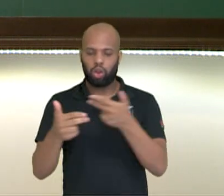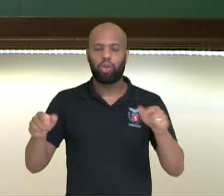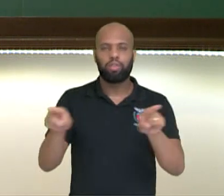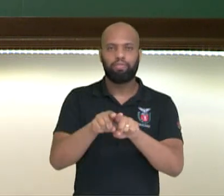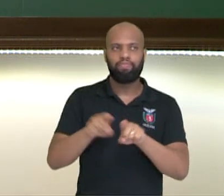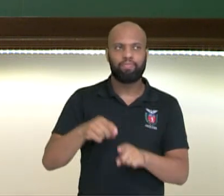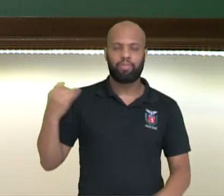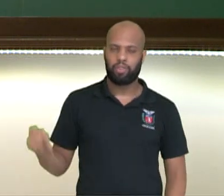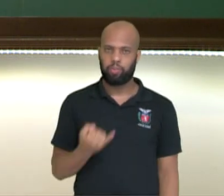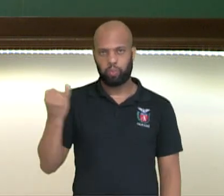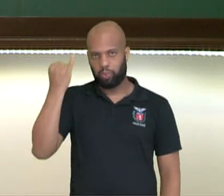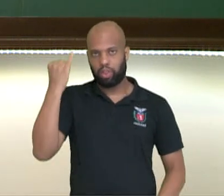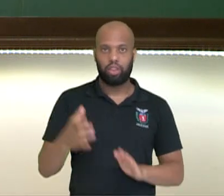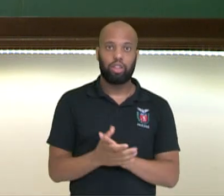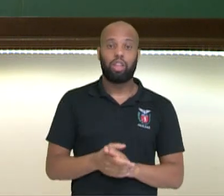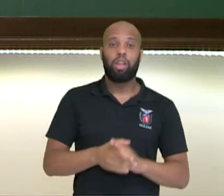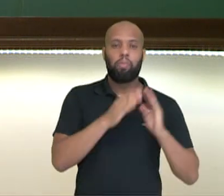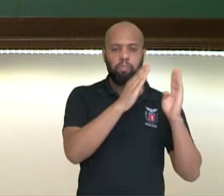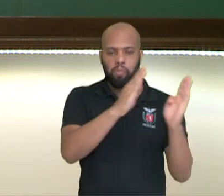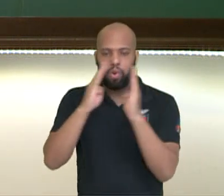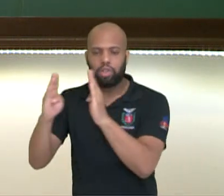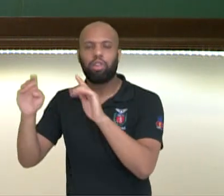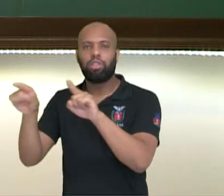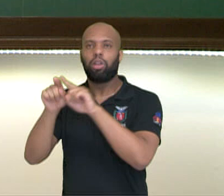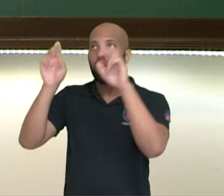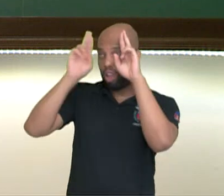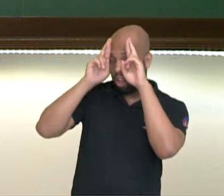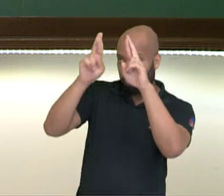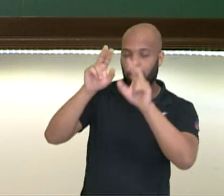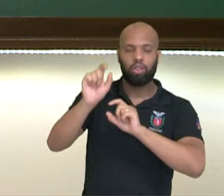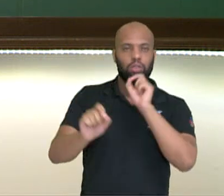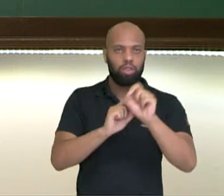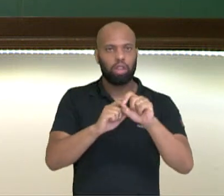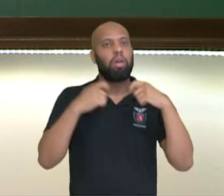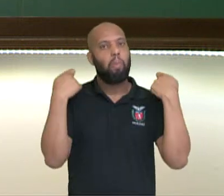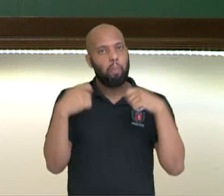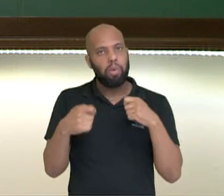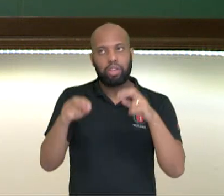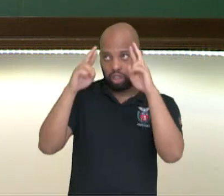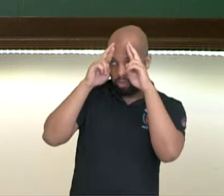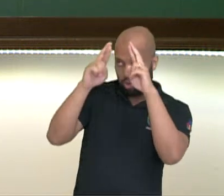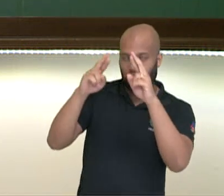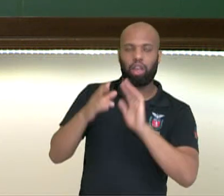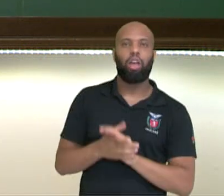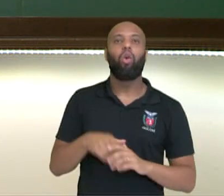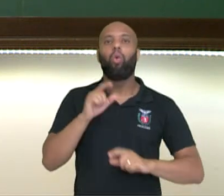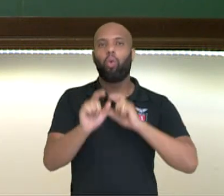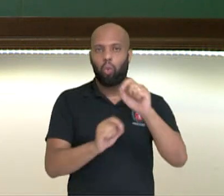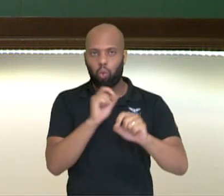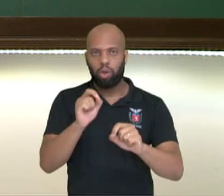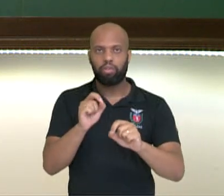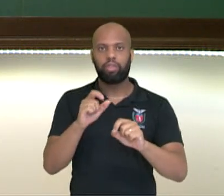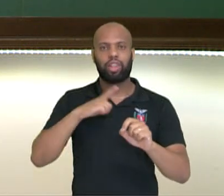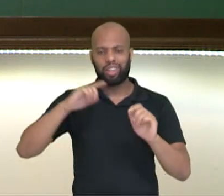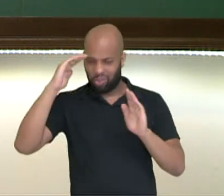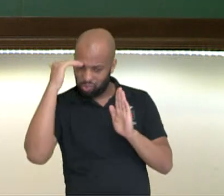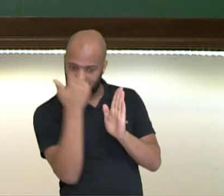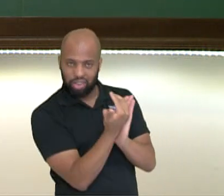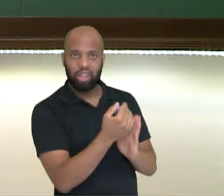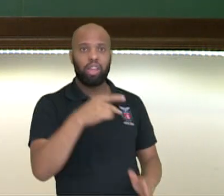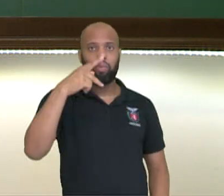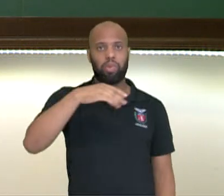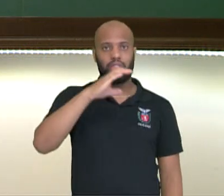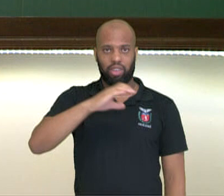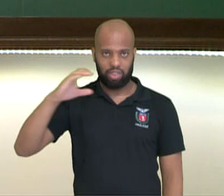também esse processo respeita, e tem que respeitar, né, porque é um processo físico, respeita o